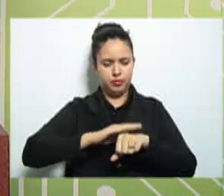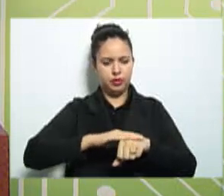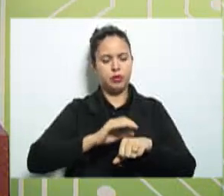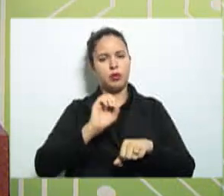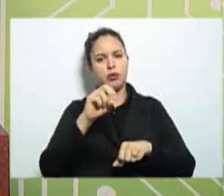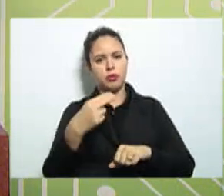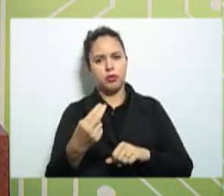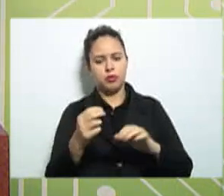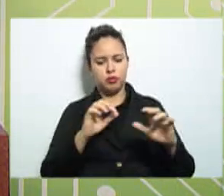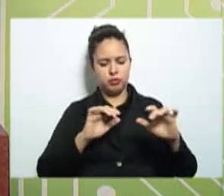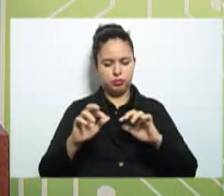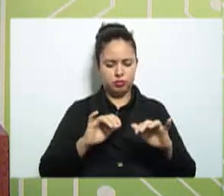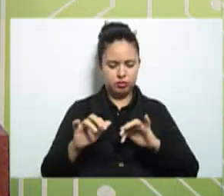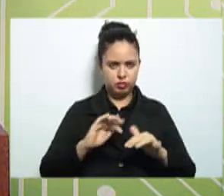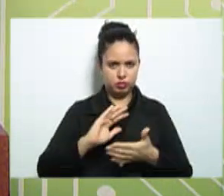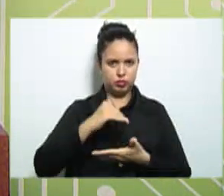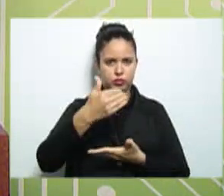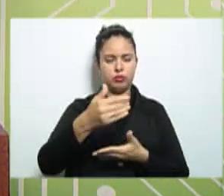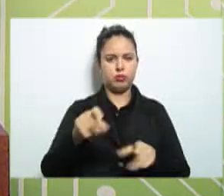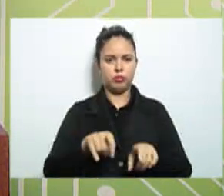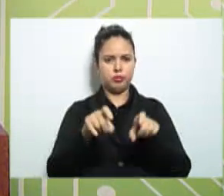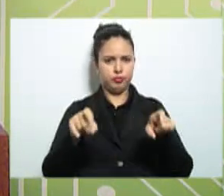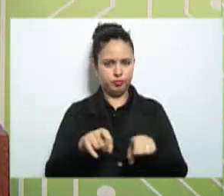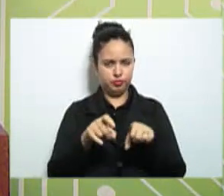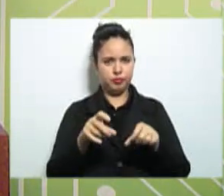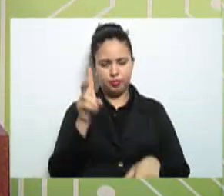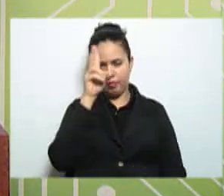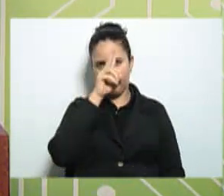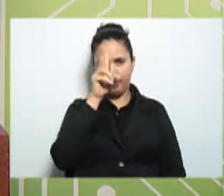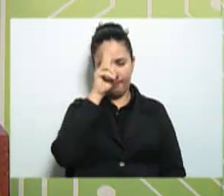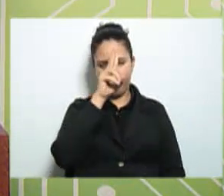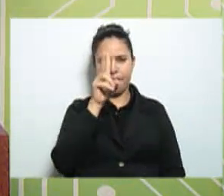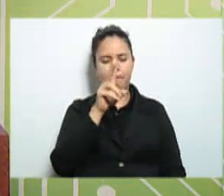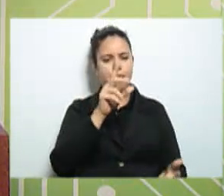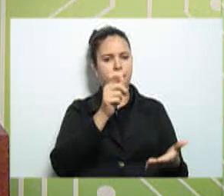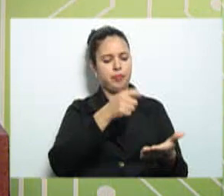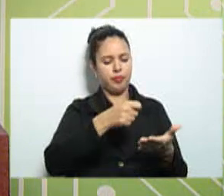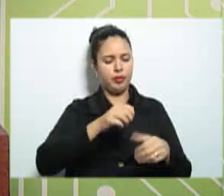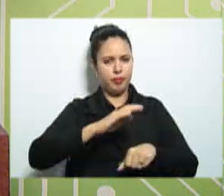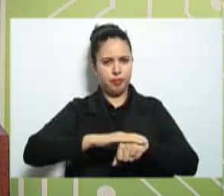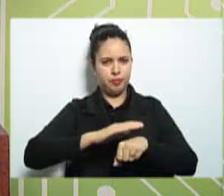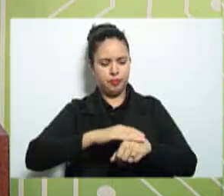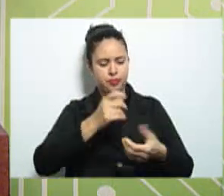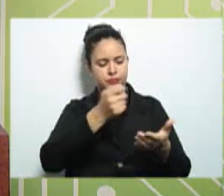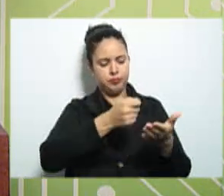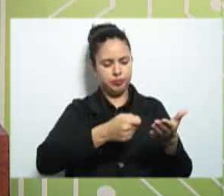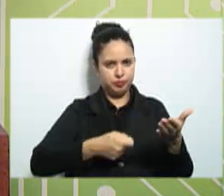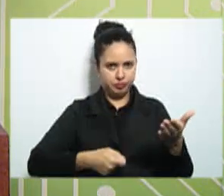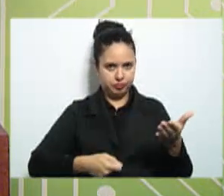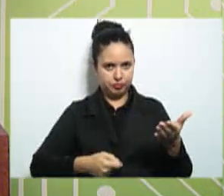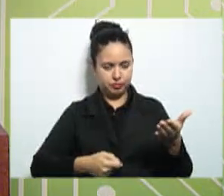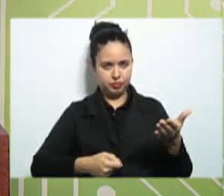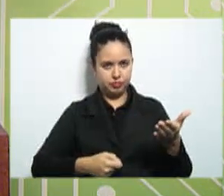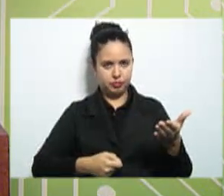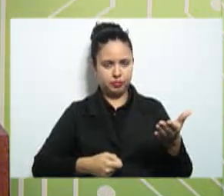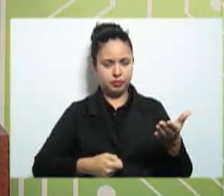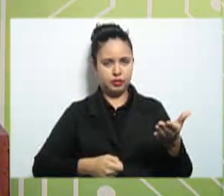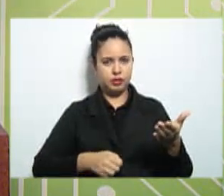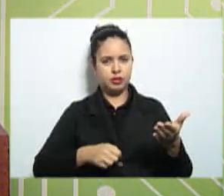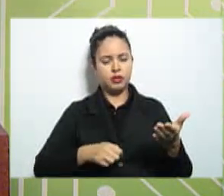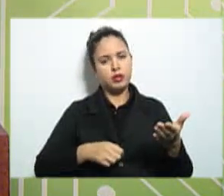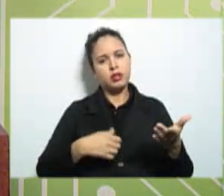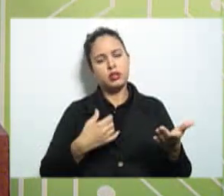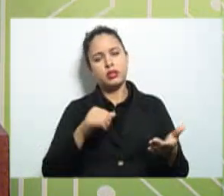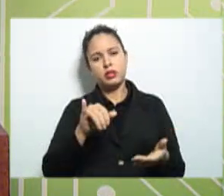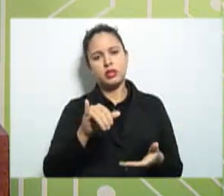pode ser digitado. Só lembrando que se ele for feito à mão, porque a ata ela não pode conter rasuras. Quando eu digito,